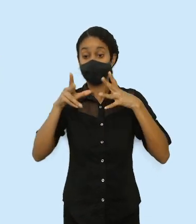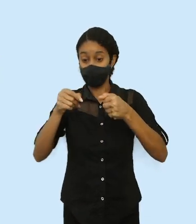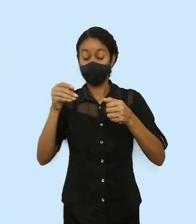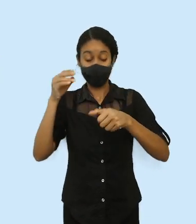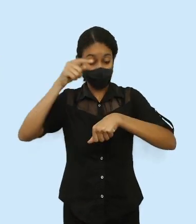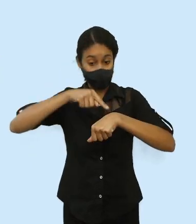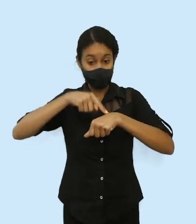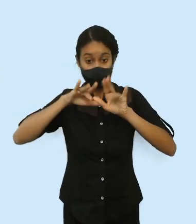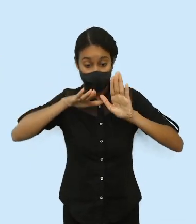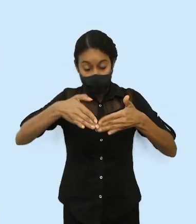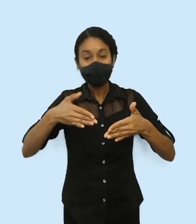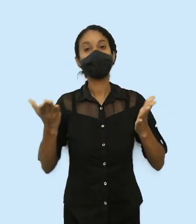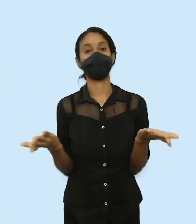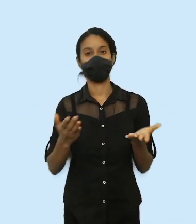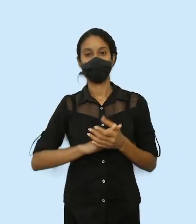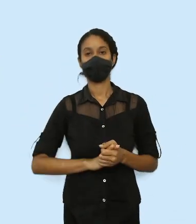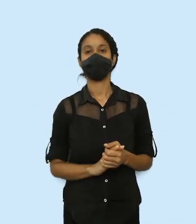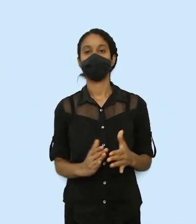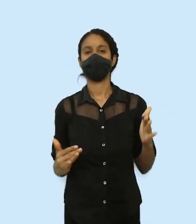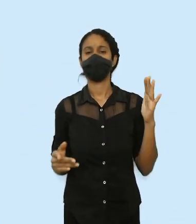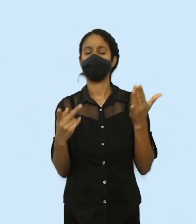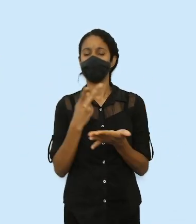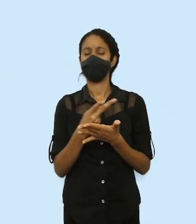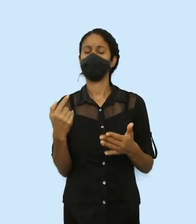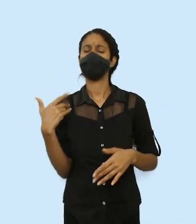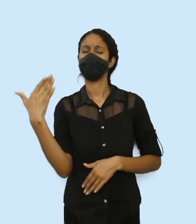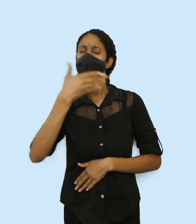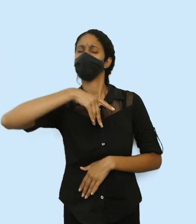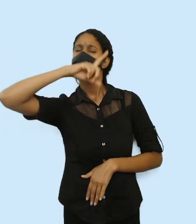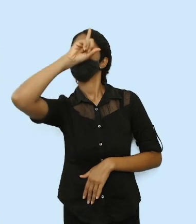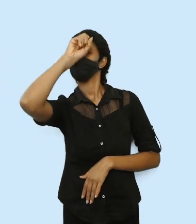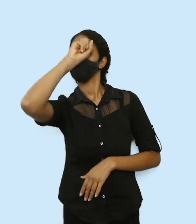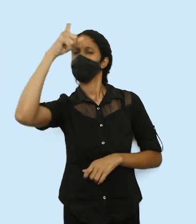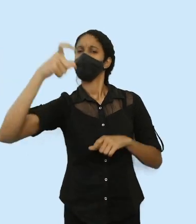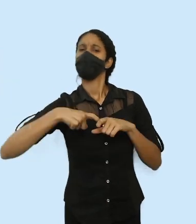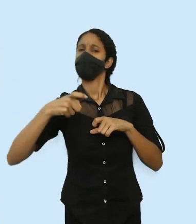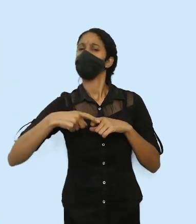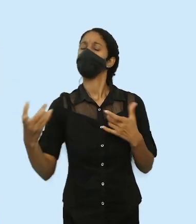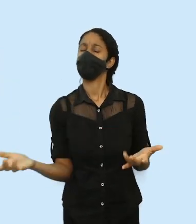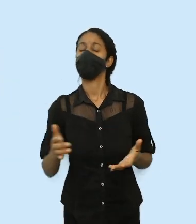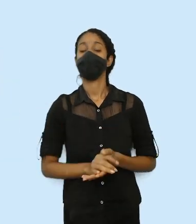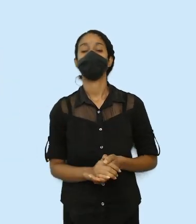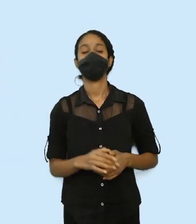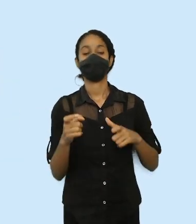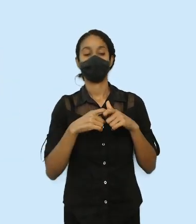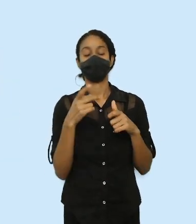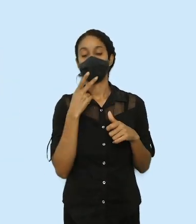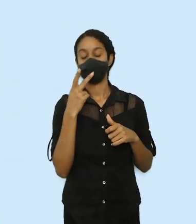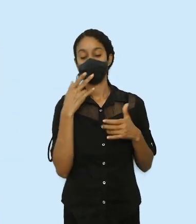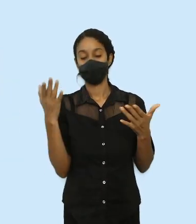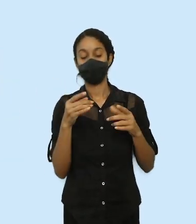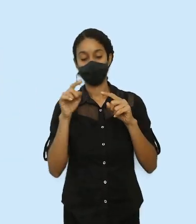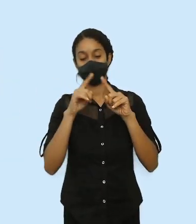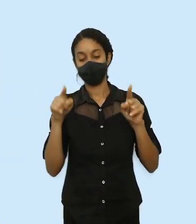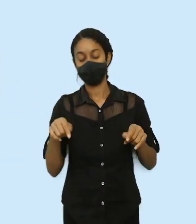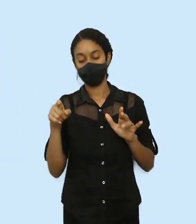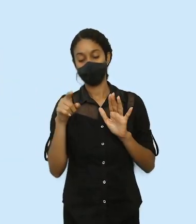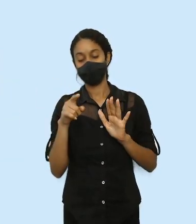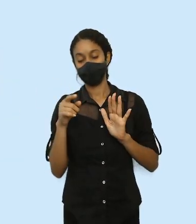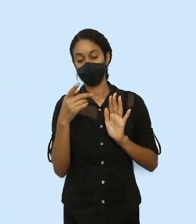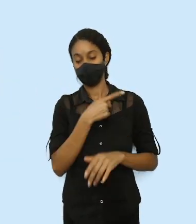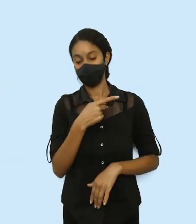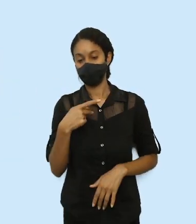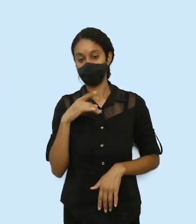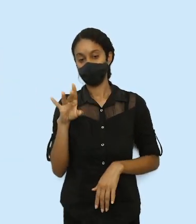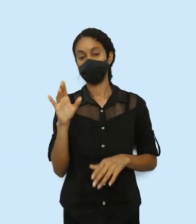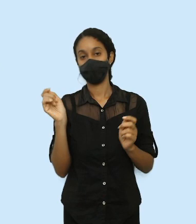naquele tempo. Isso aconteceu recentemente quando eu fui para uma consulta médica. O médico falou assim para mim, olha, nesse plano de saúde, a gente só